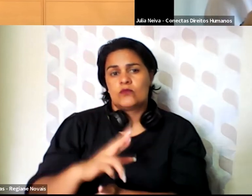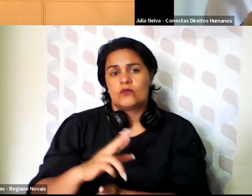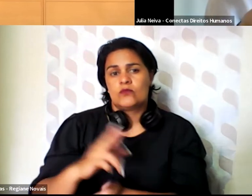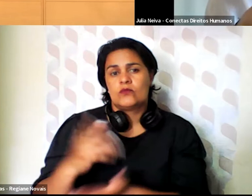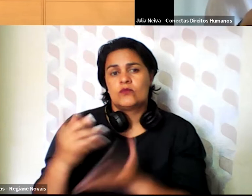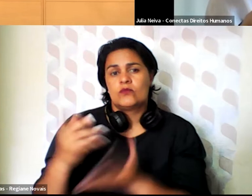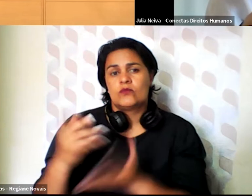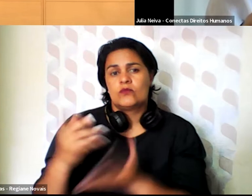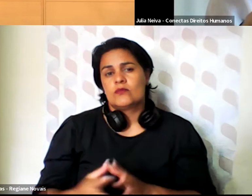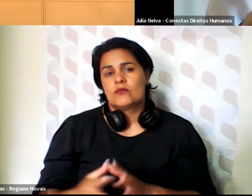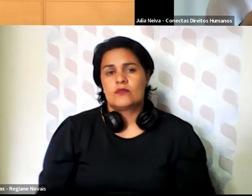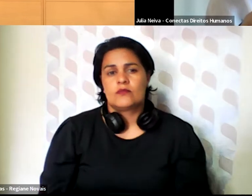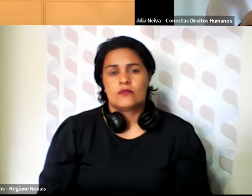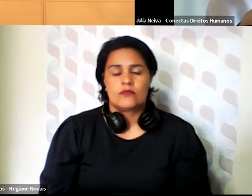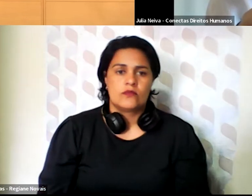any point.